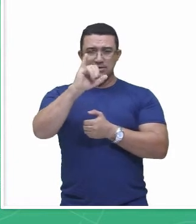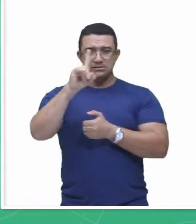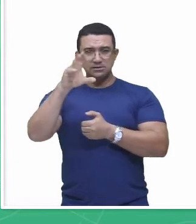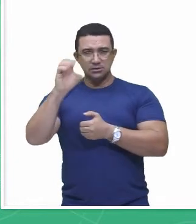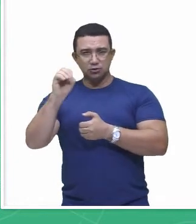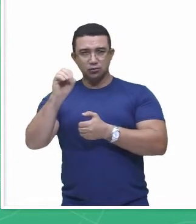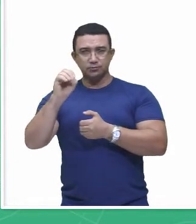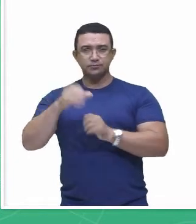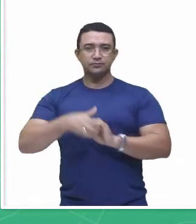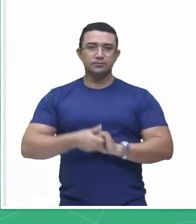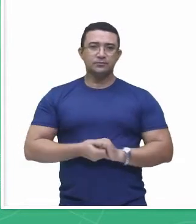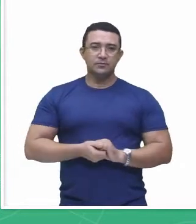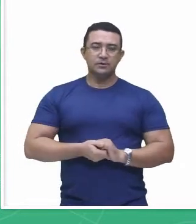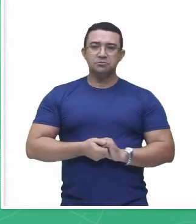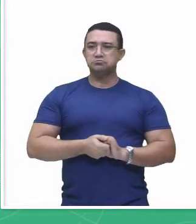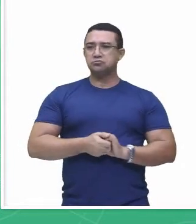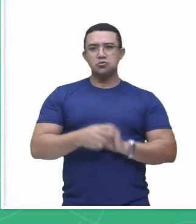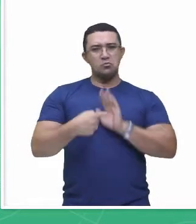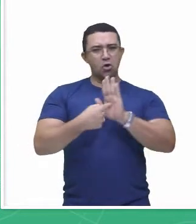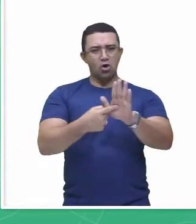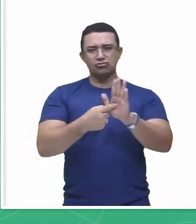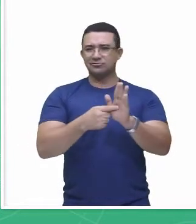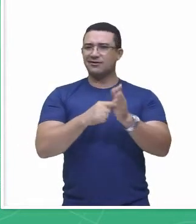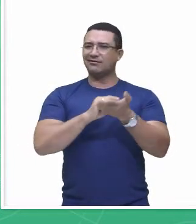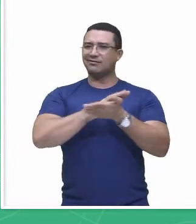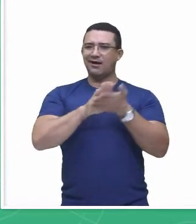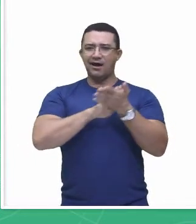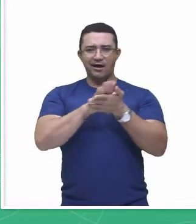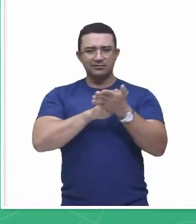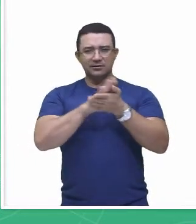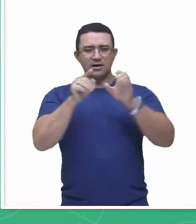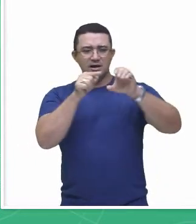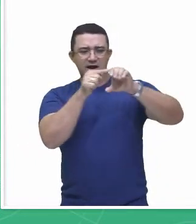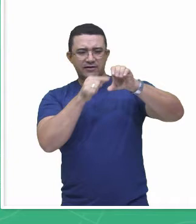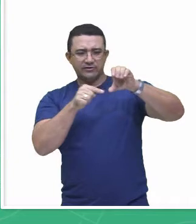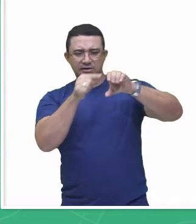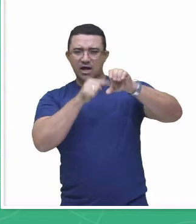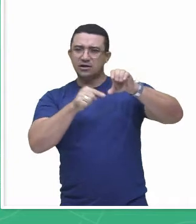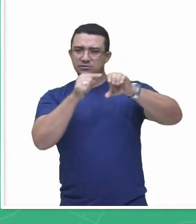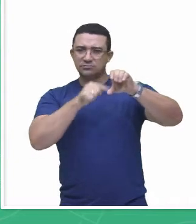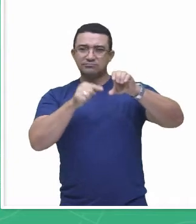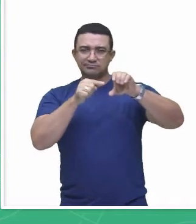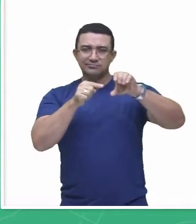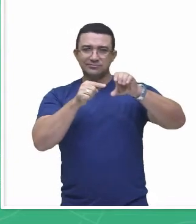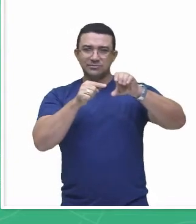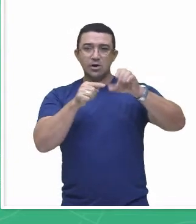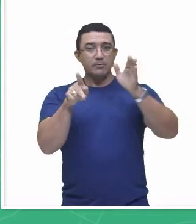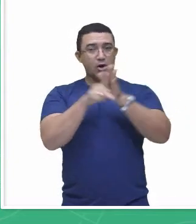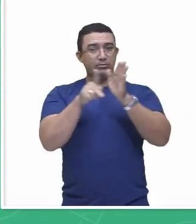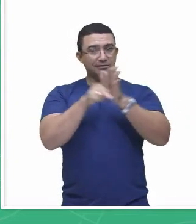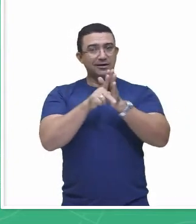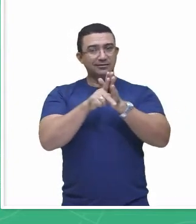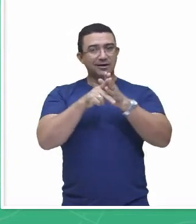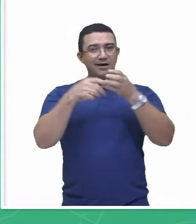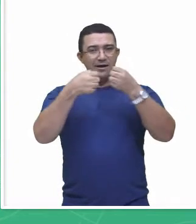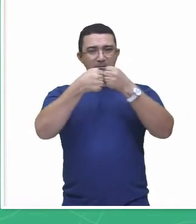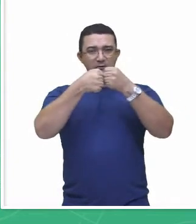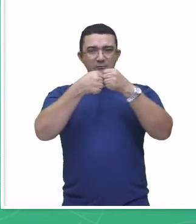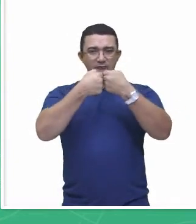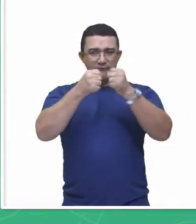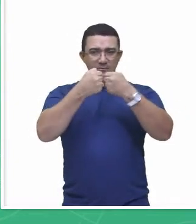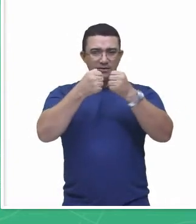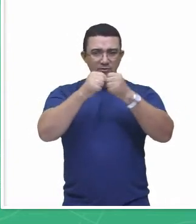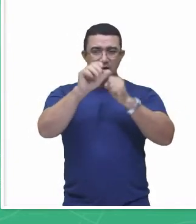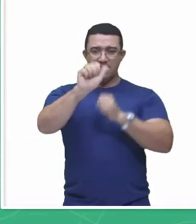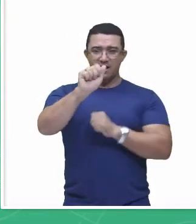fibroso e não apresentam cavidade articular, que é o espaço entre as superfícies articulares. Certo?